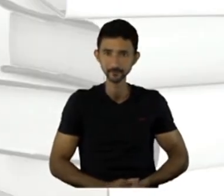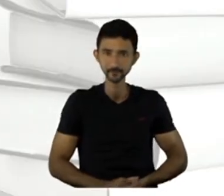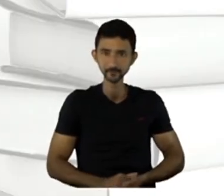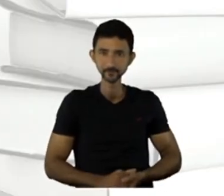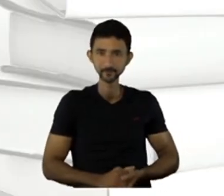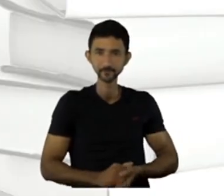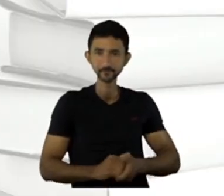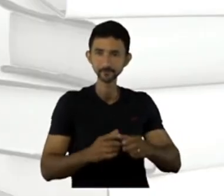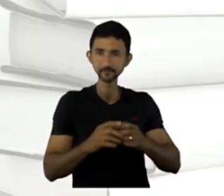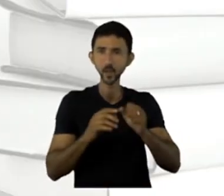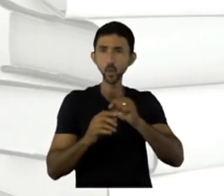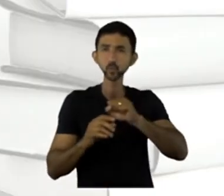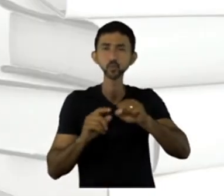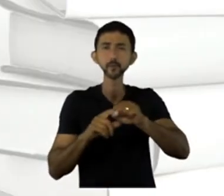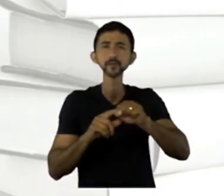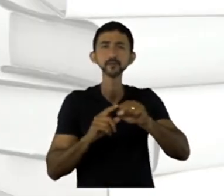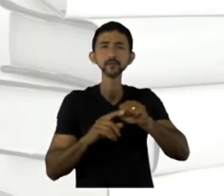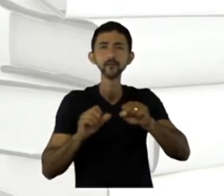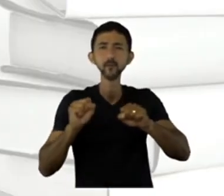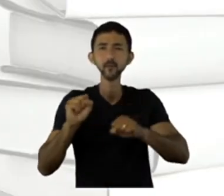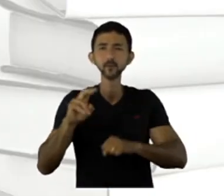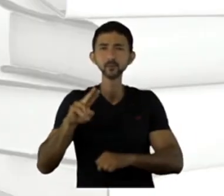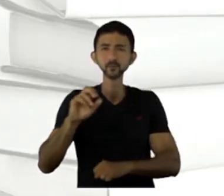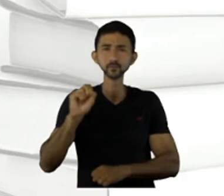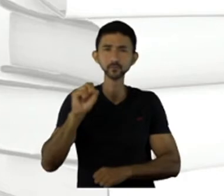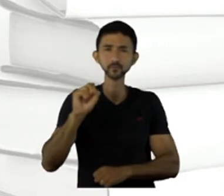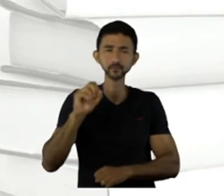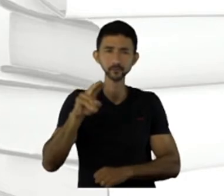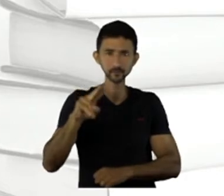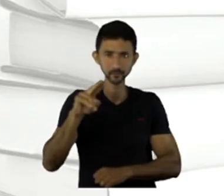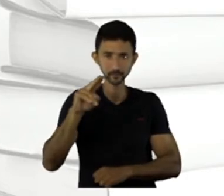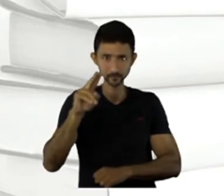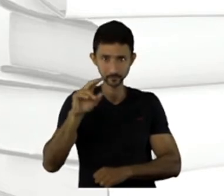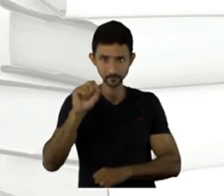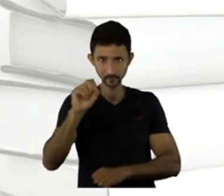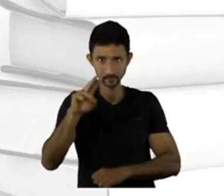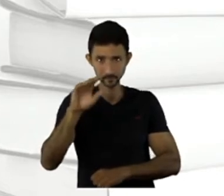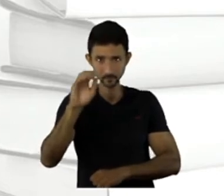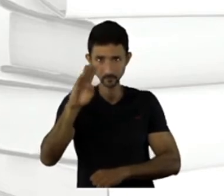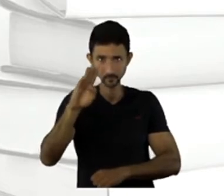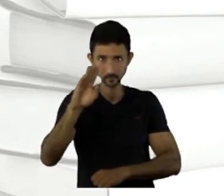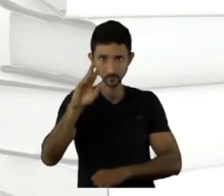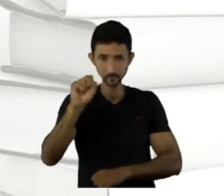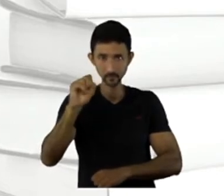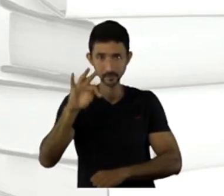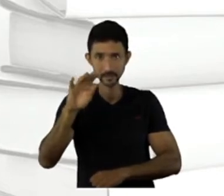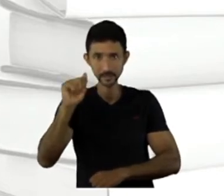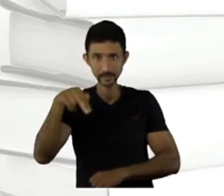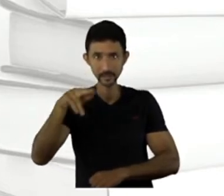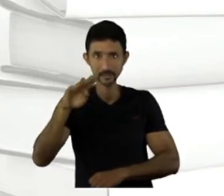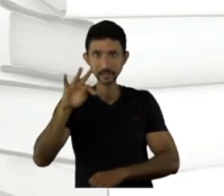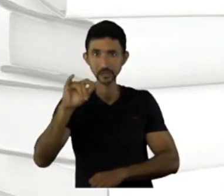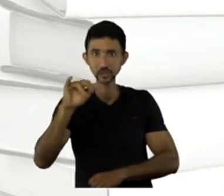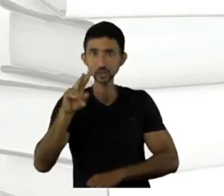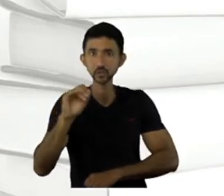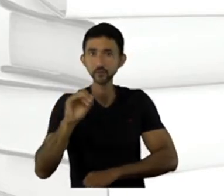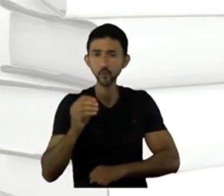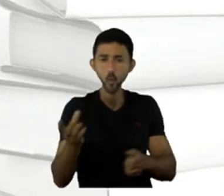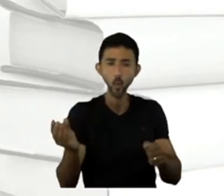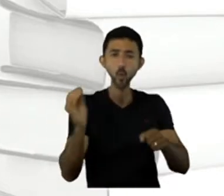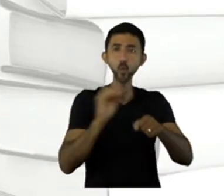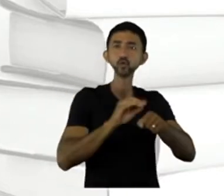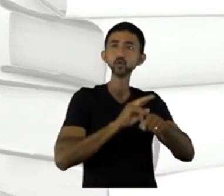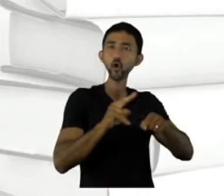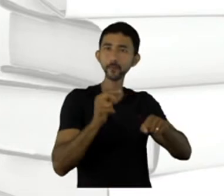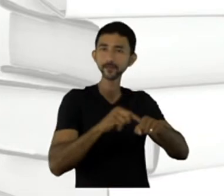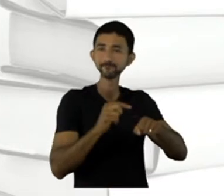é um substantivo. Neste caso, é um substantivo que é um nome, né? Substantivo é aquilo que recebe o nome. E nós